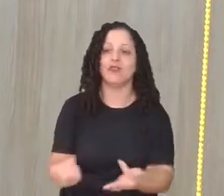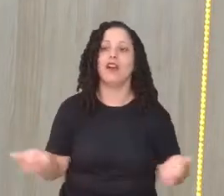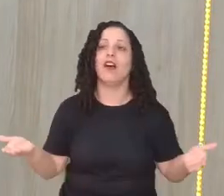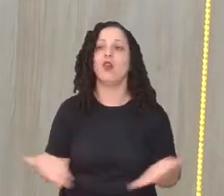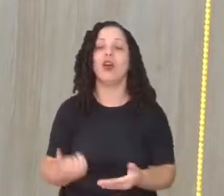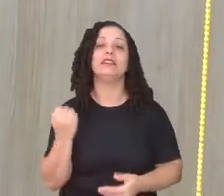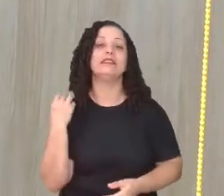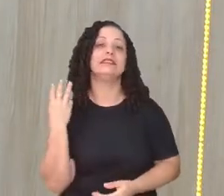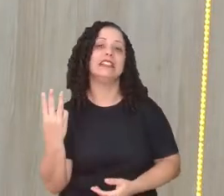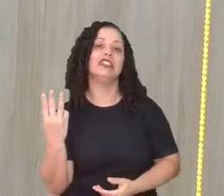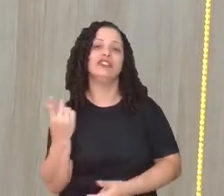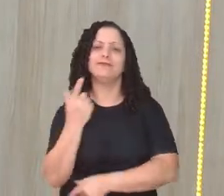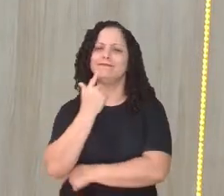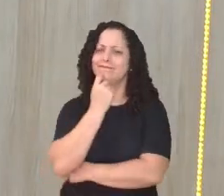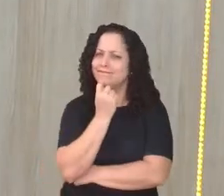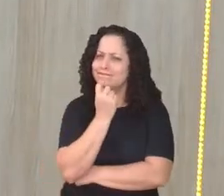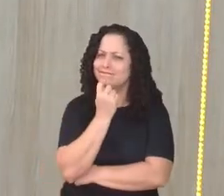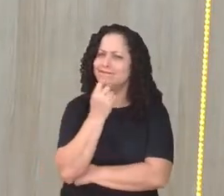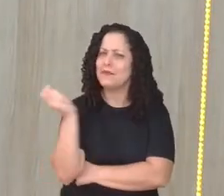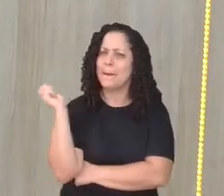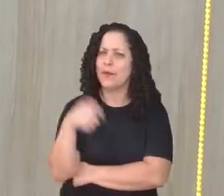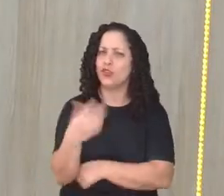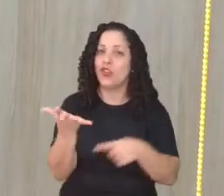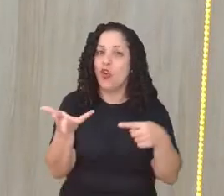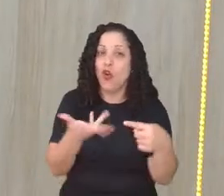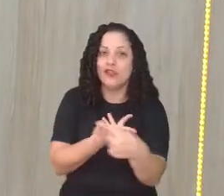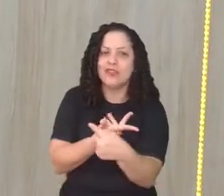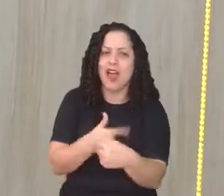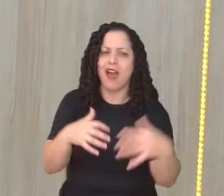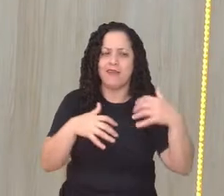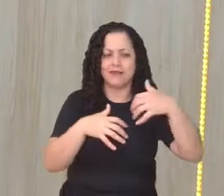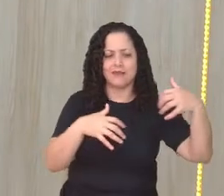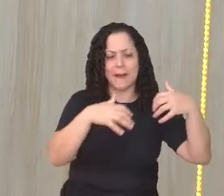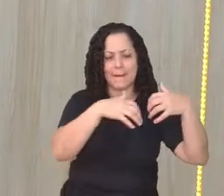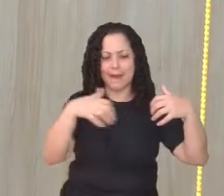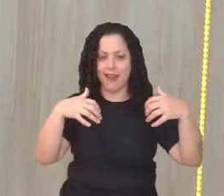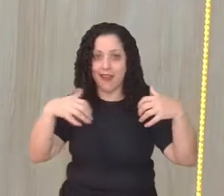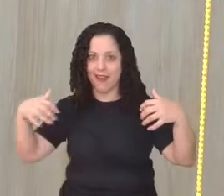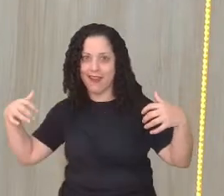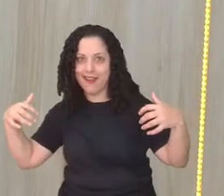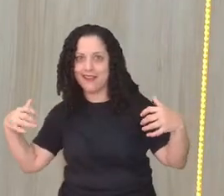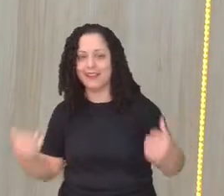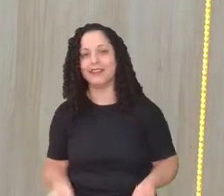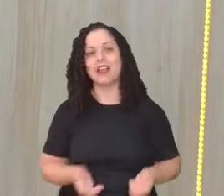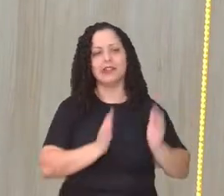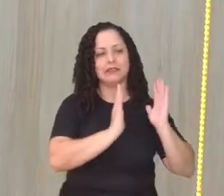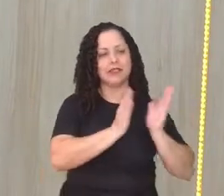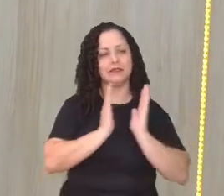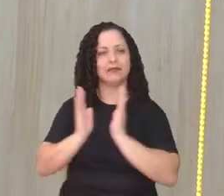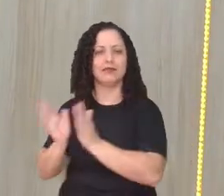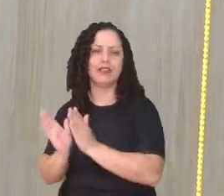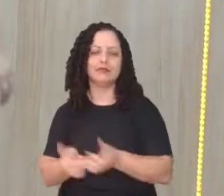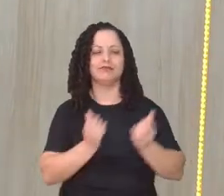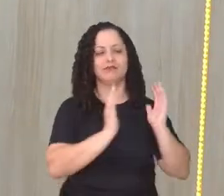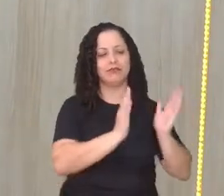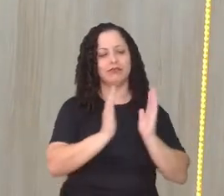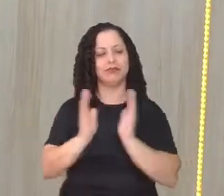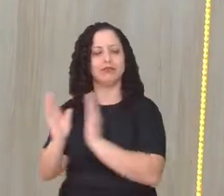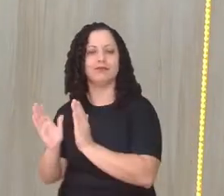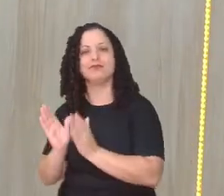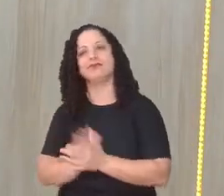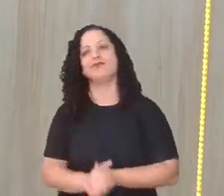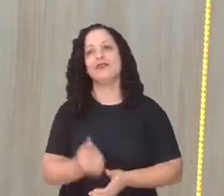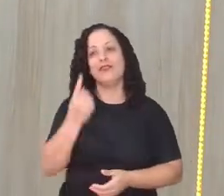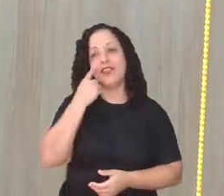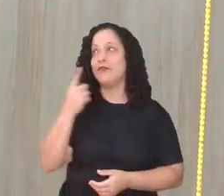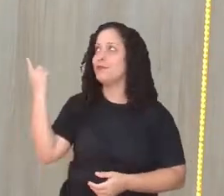3? Gente, vocês podem contar. Separar 1 e 1, botar 3 caixinhas. Aqui,